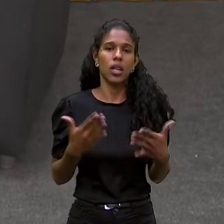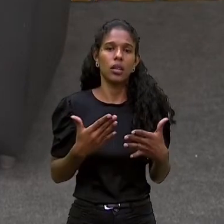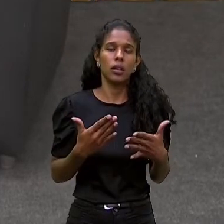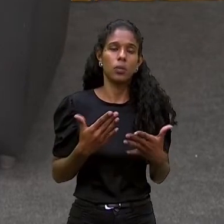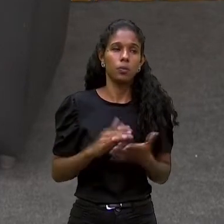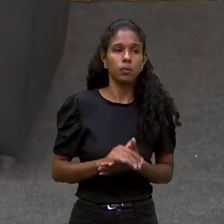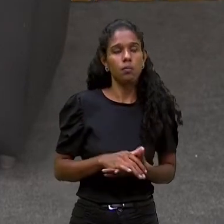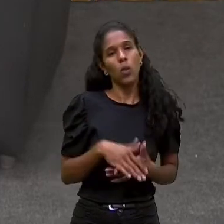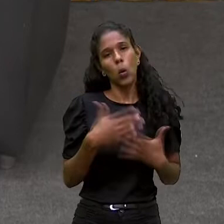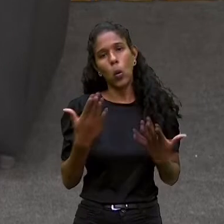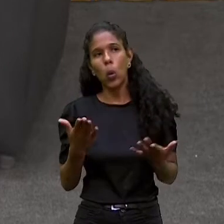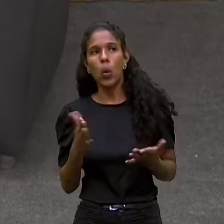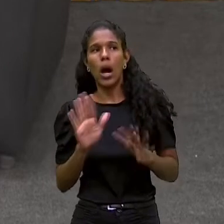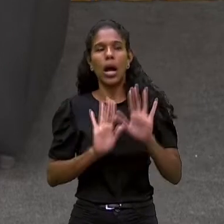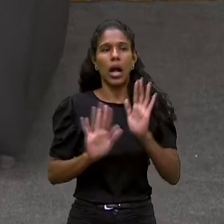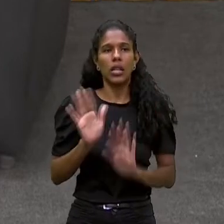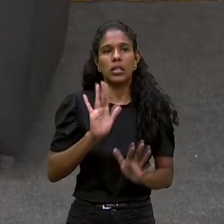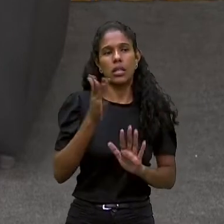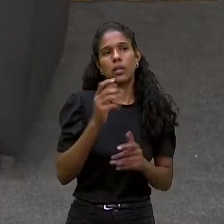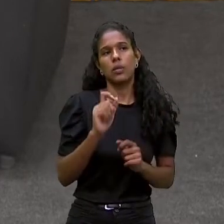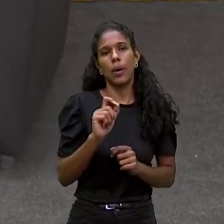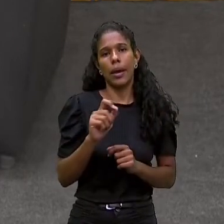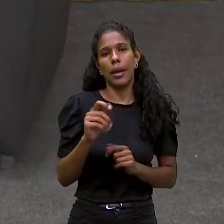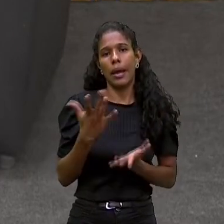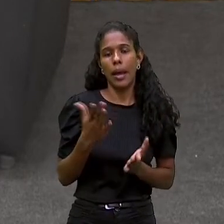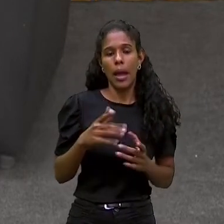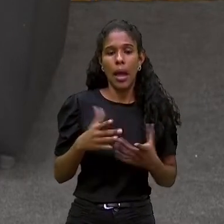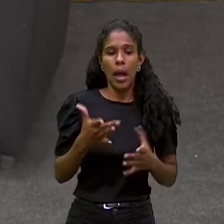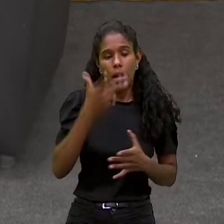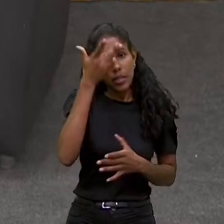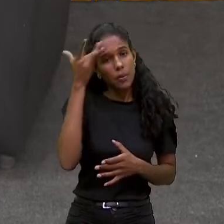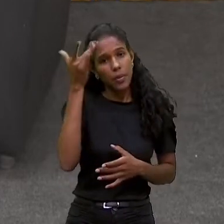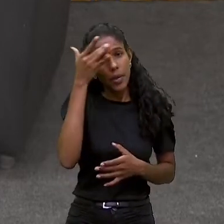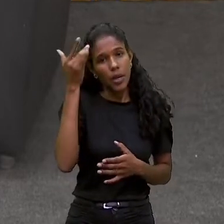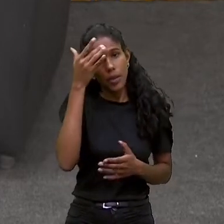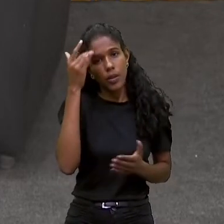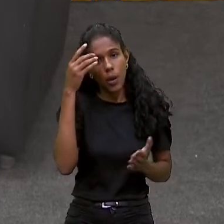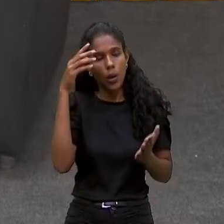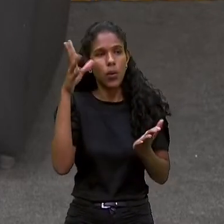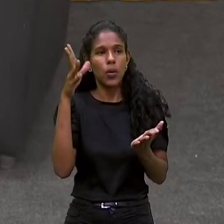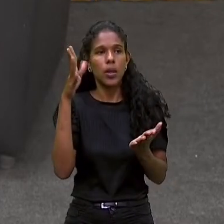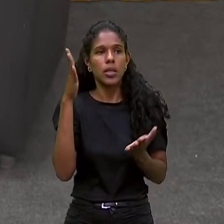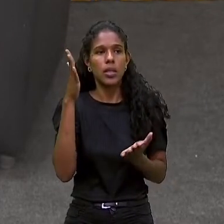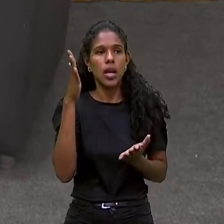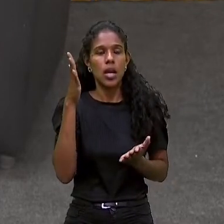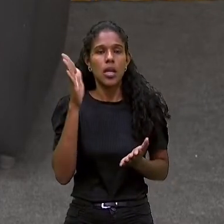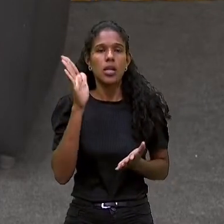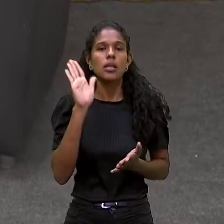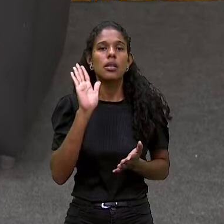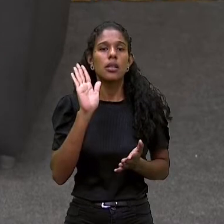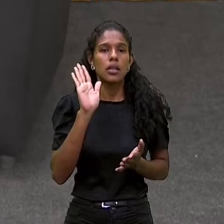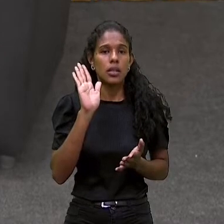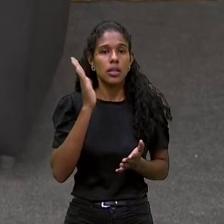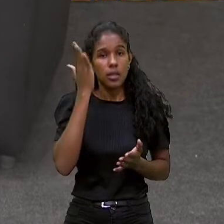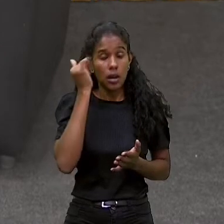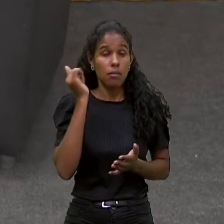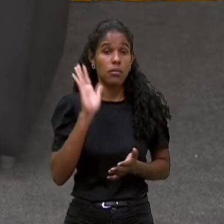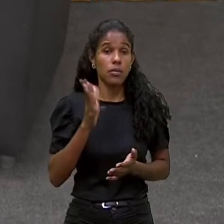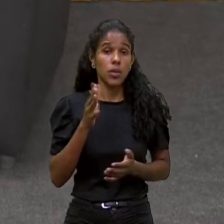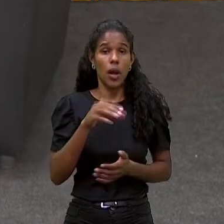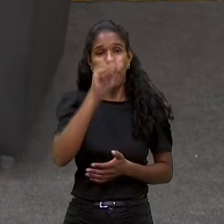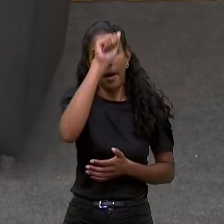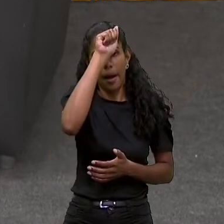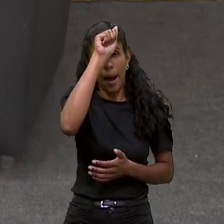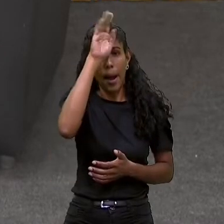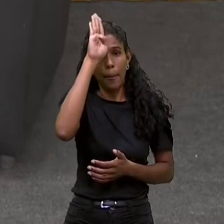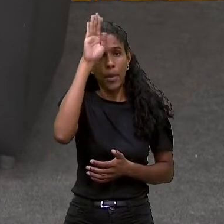letrada. Tem diferença em ser alfabetizado e ser letrado. Tem criança que não foi alfabetizada, mas já é letrada.